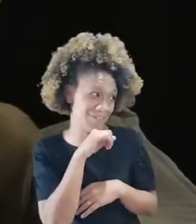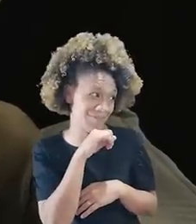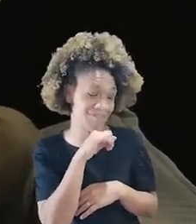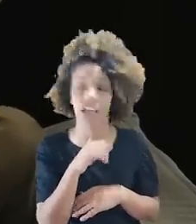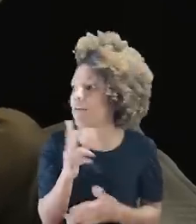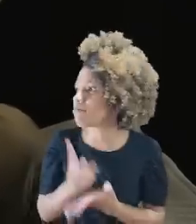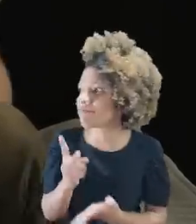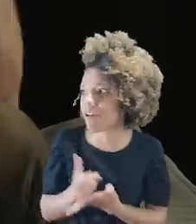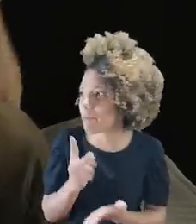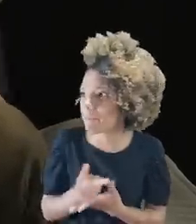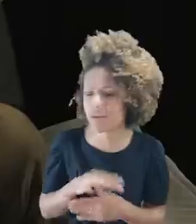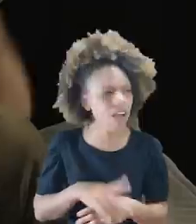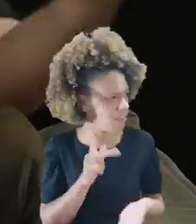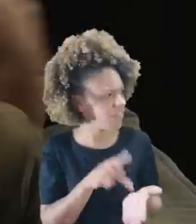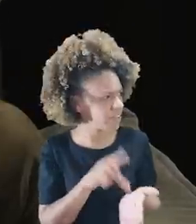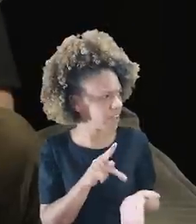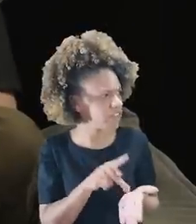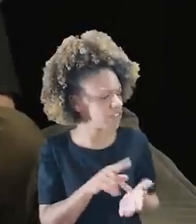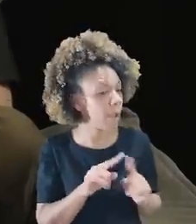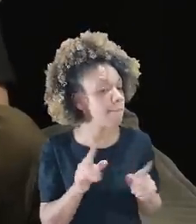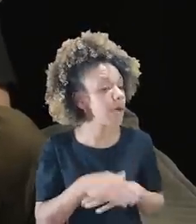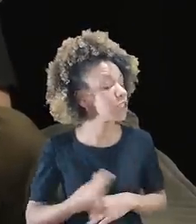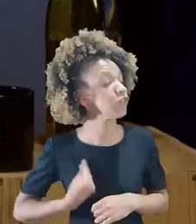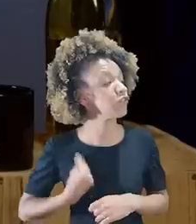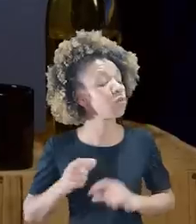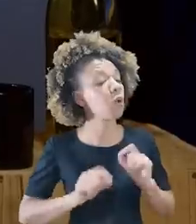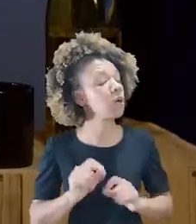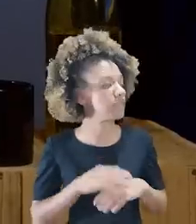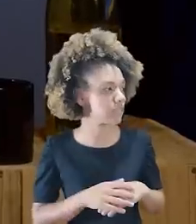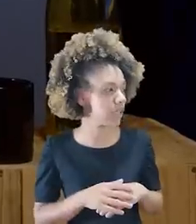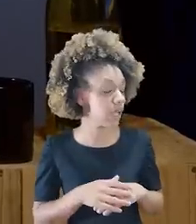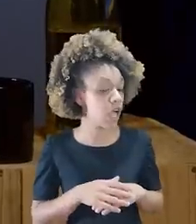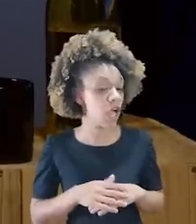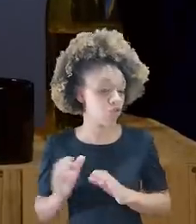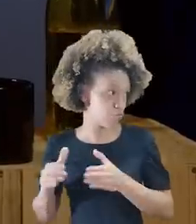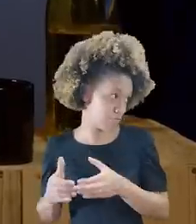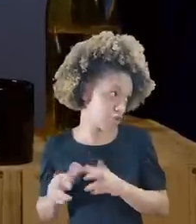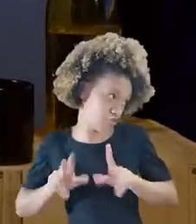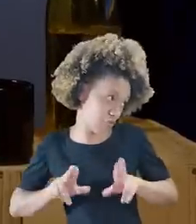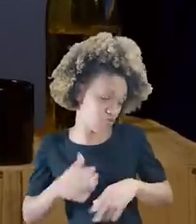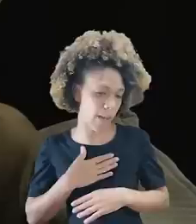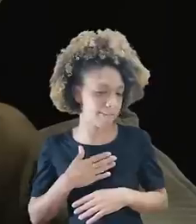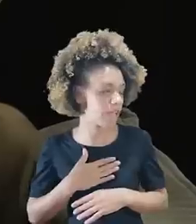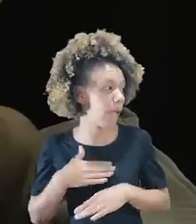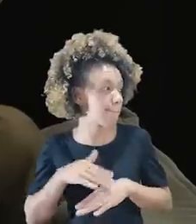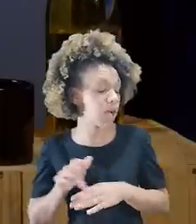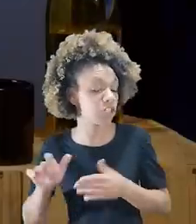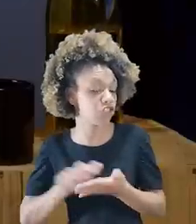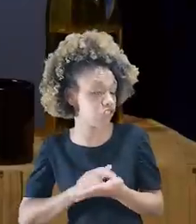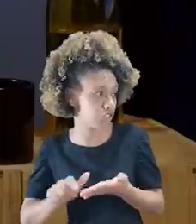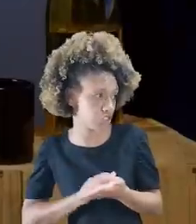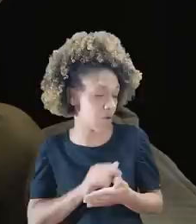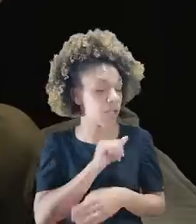viu de uma geração muito analógica televisão revista tal eu vi na internet par Tá mas eu hã tô brincando só uma piada não eu vim eu vim eu vi